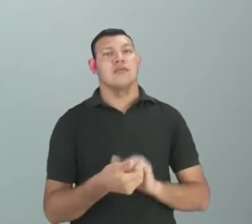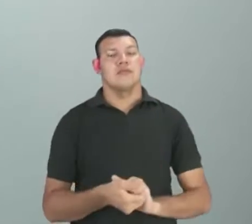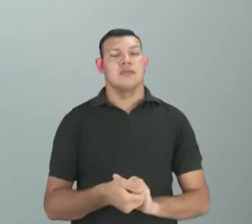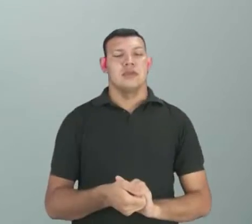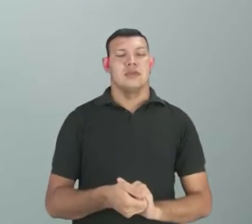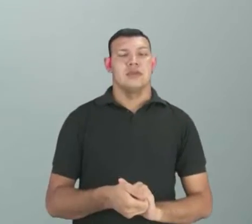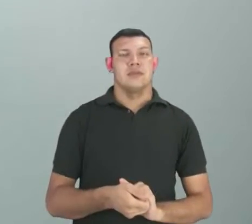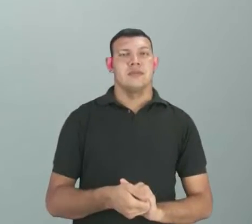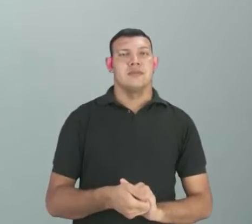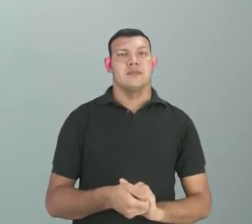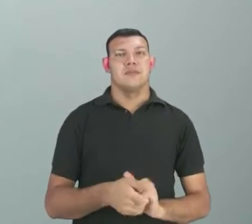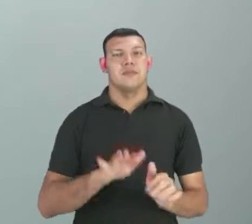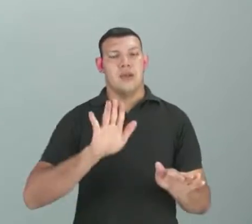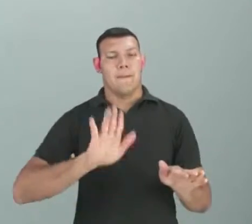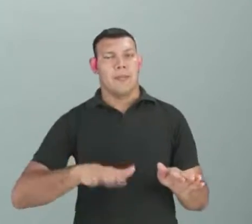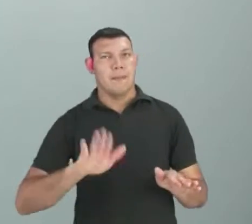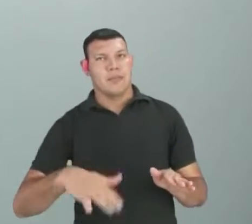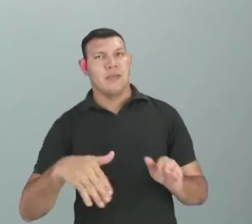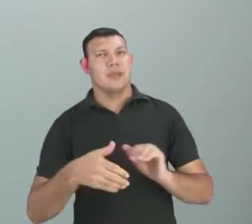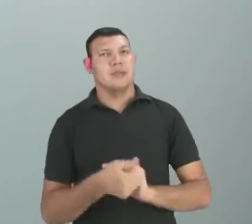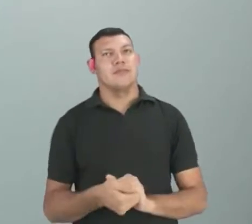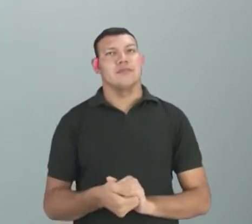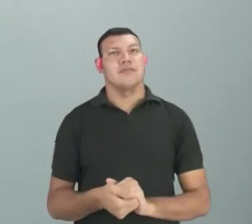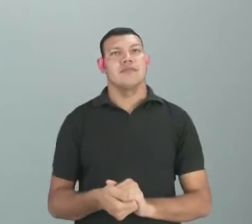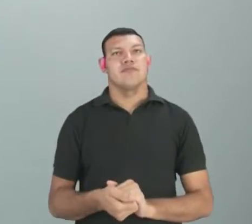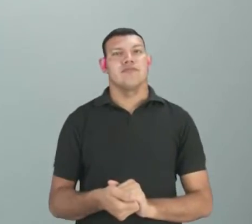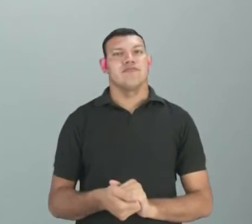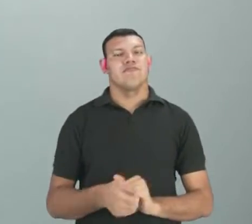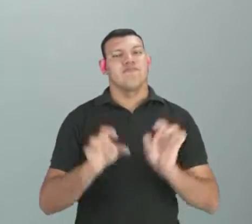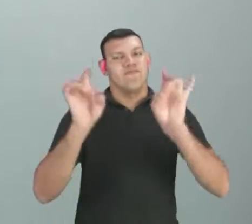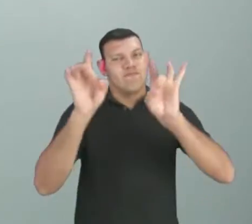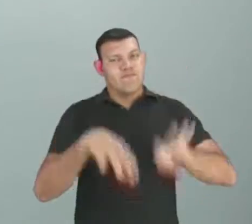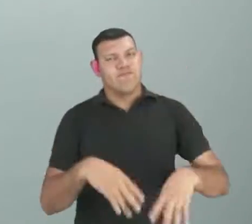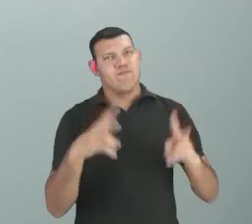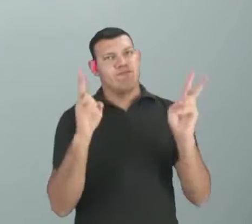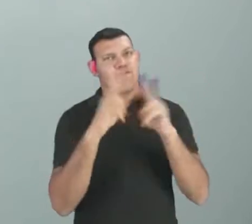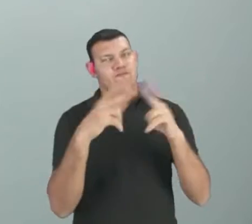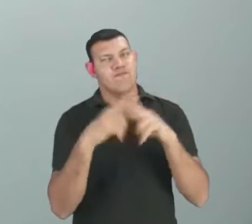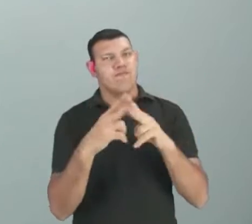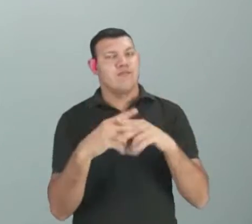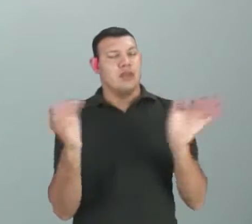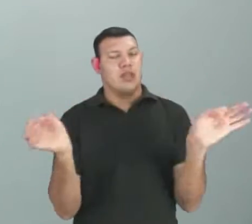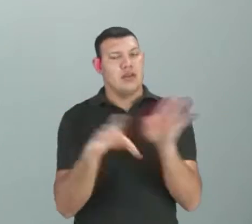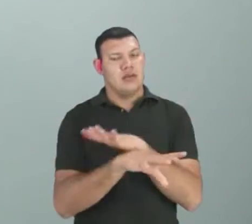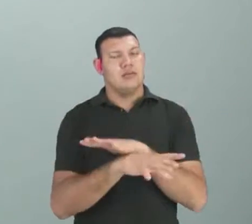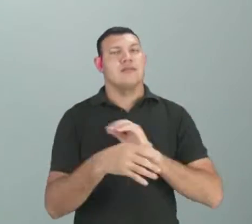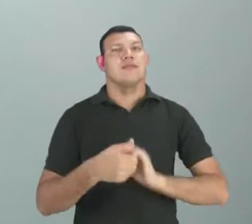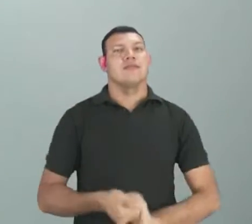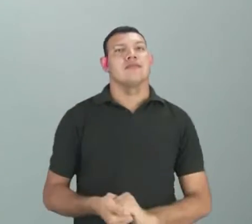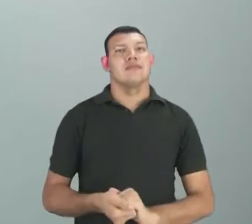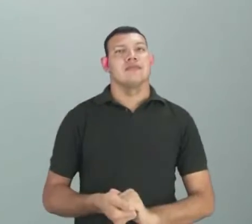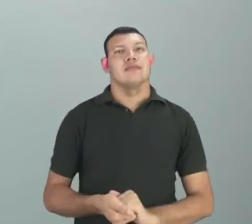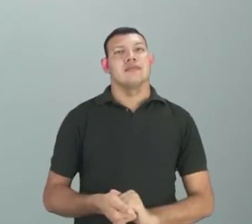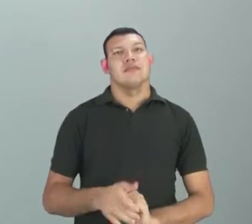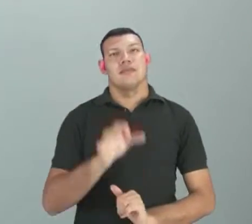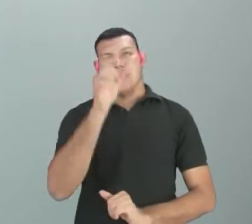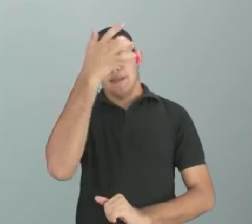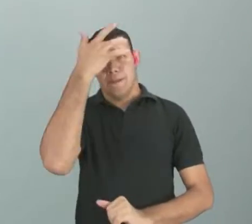vezes ao chão ou alguma parte dizendo que desistiu da luta porque ele foi finalizado. Uma pessoa